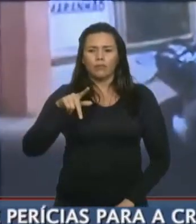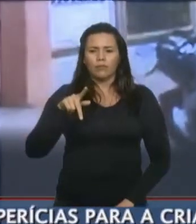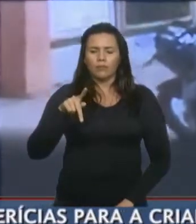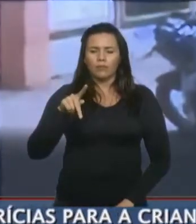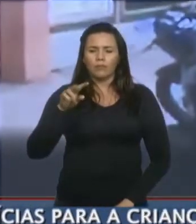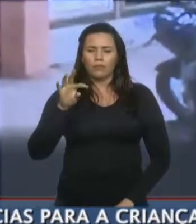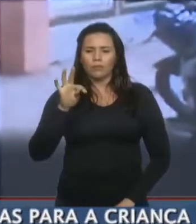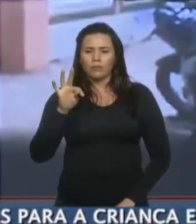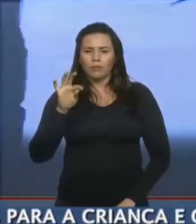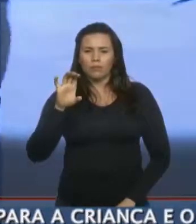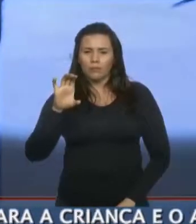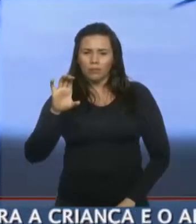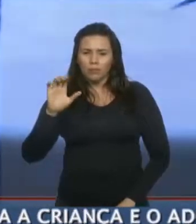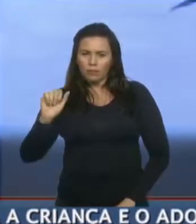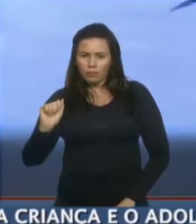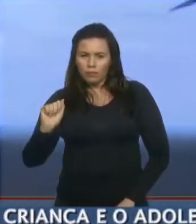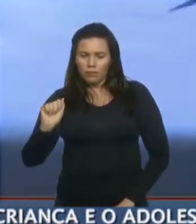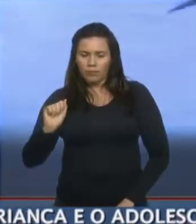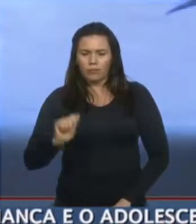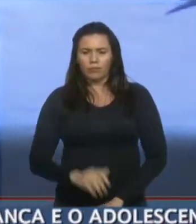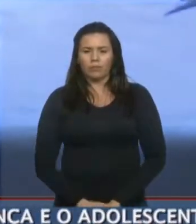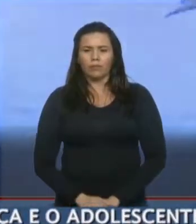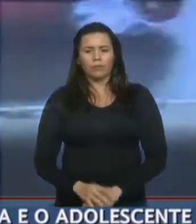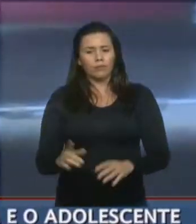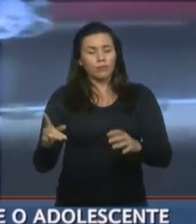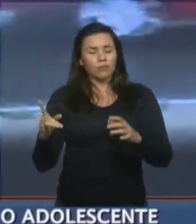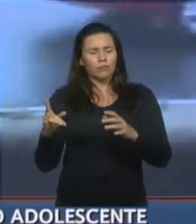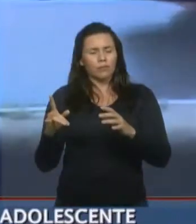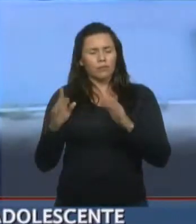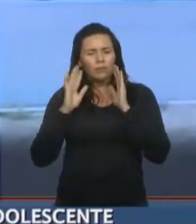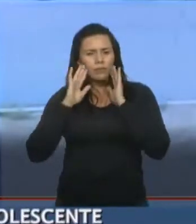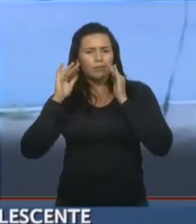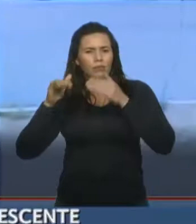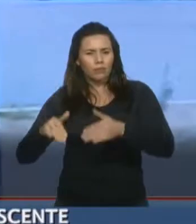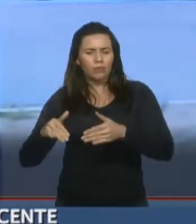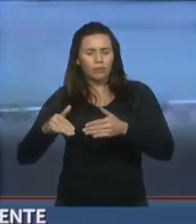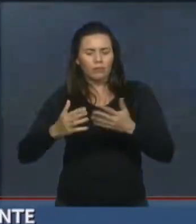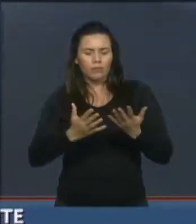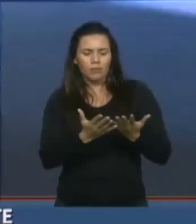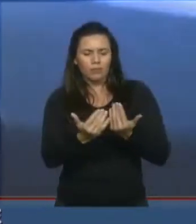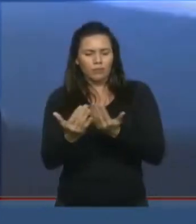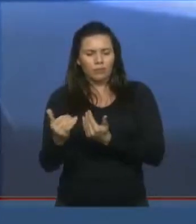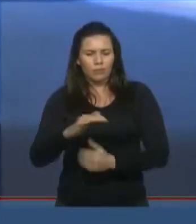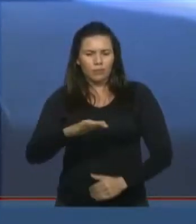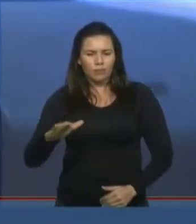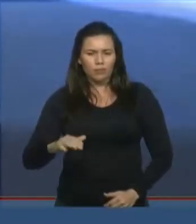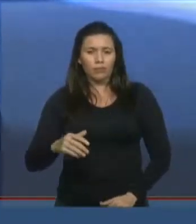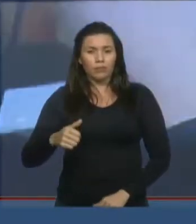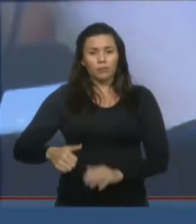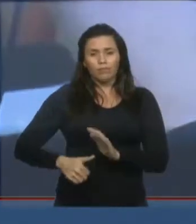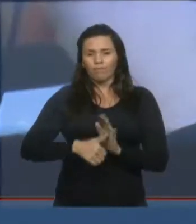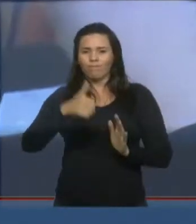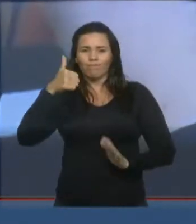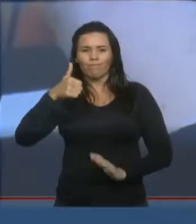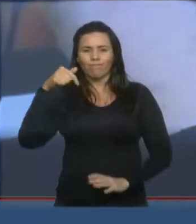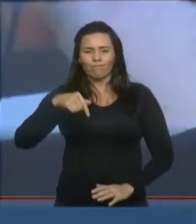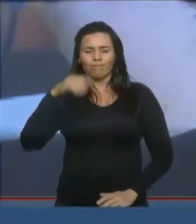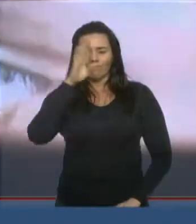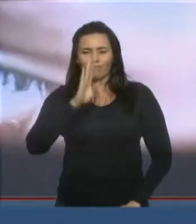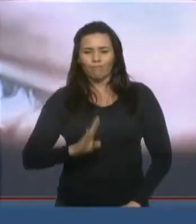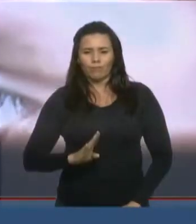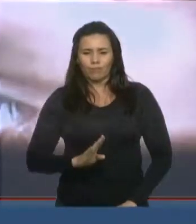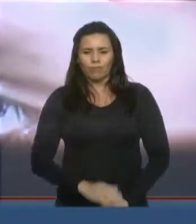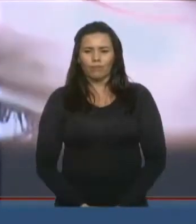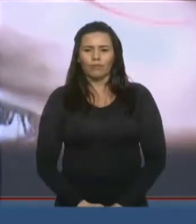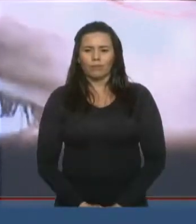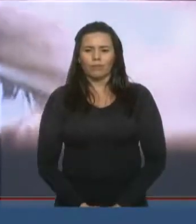Técnicas para a Criança e o Adolescente. O primeiro de todo o Brasil. O CPTCA integra o Complexo de Proteção à